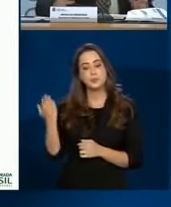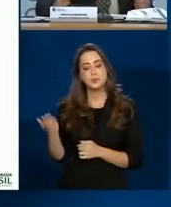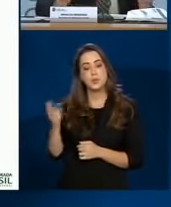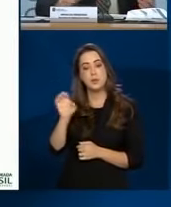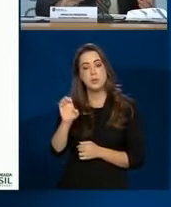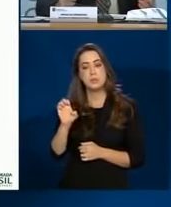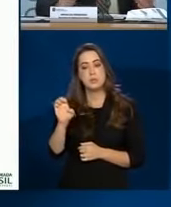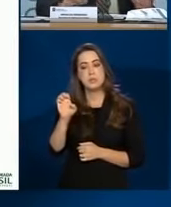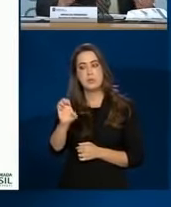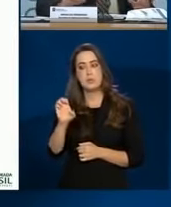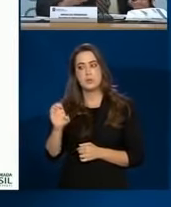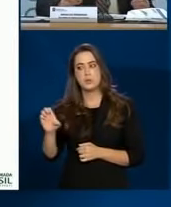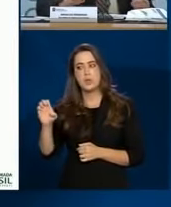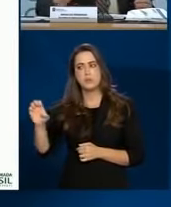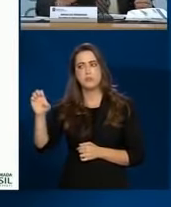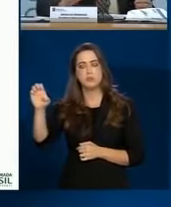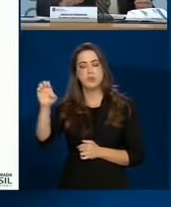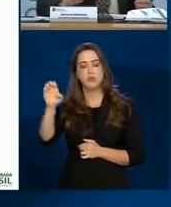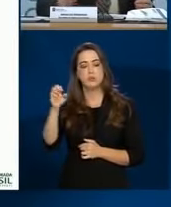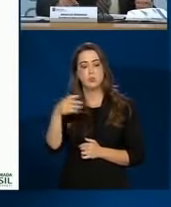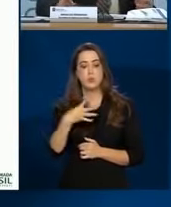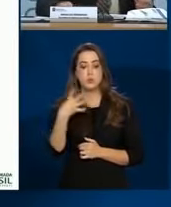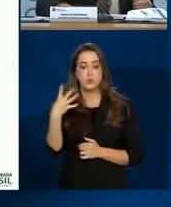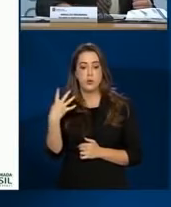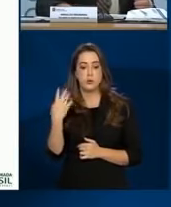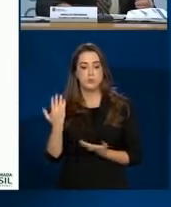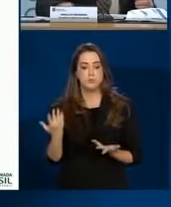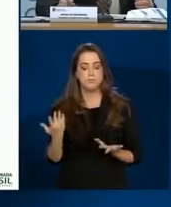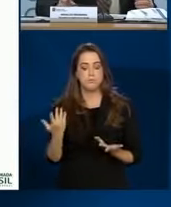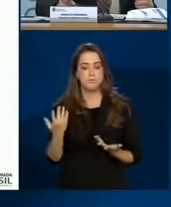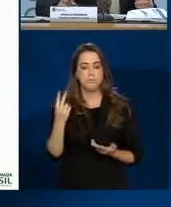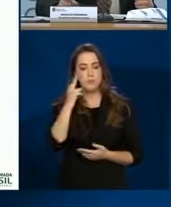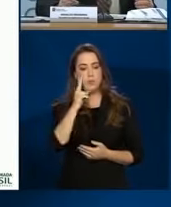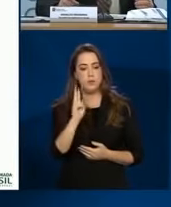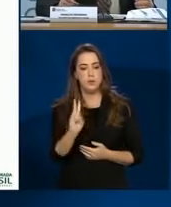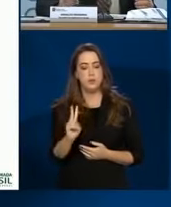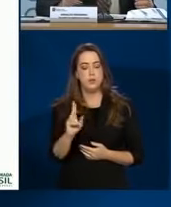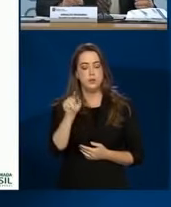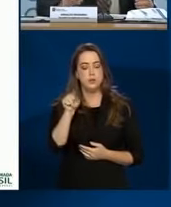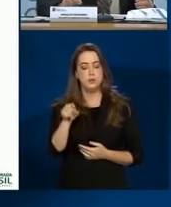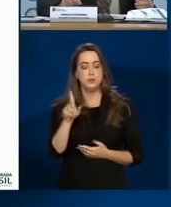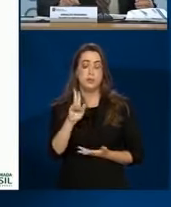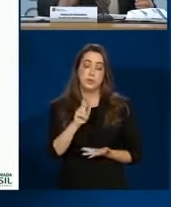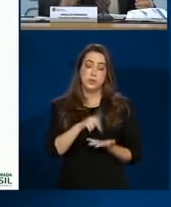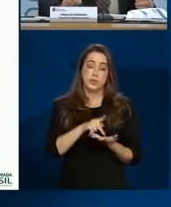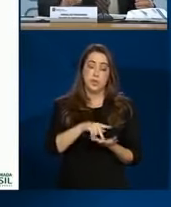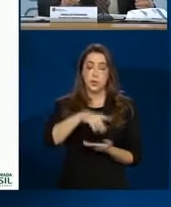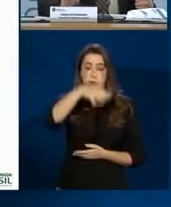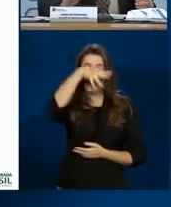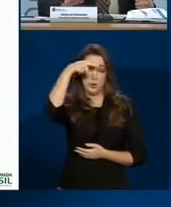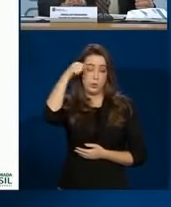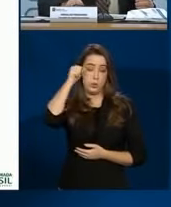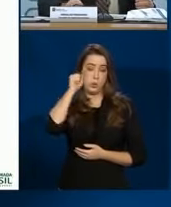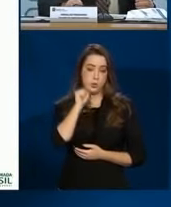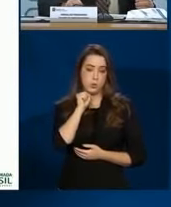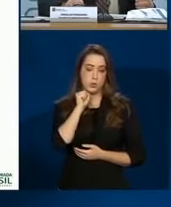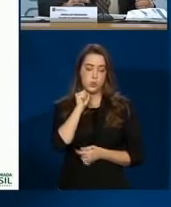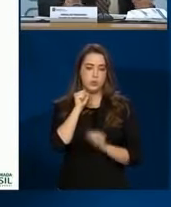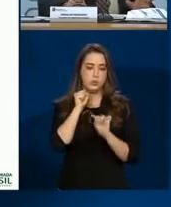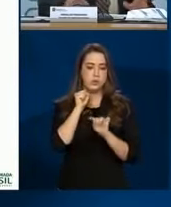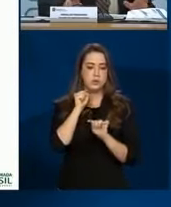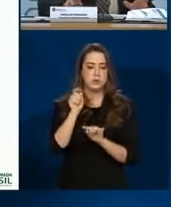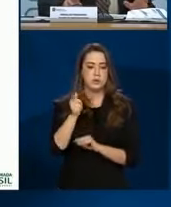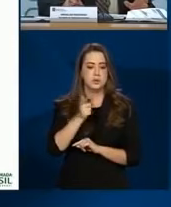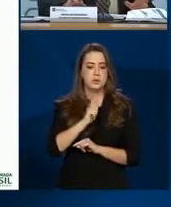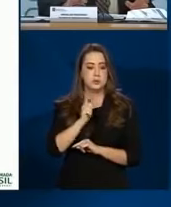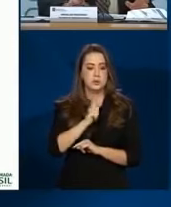em termos, né, de estado por estado, verifica que, na verdade, do Mato Grosso do Sul, você teve em termos